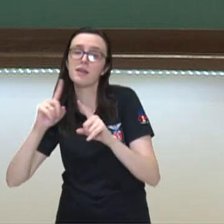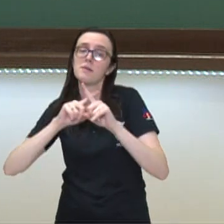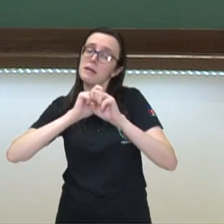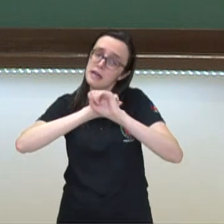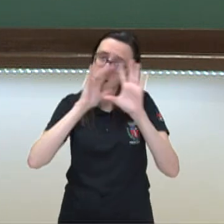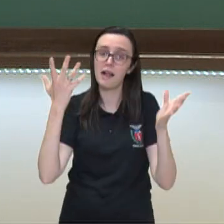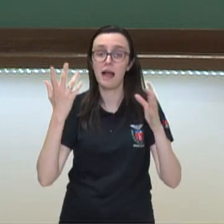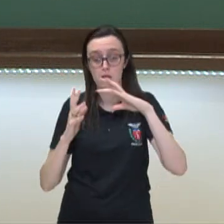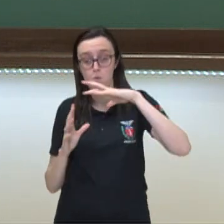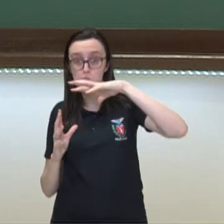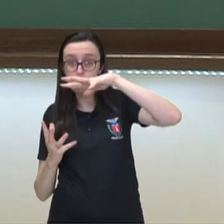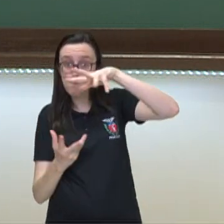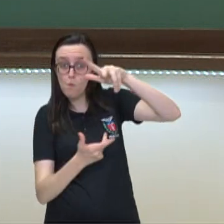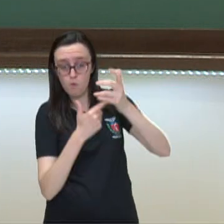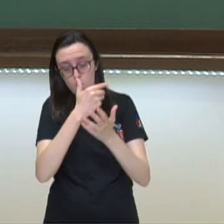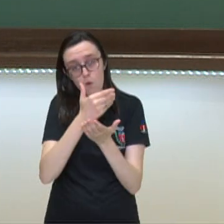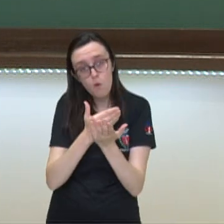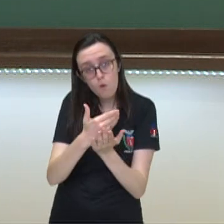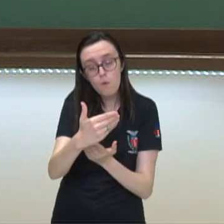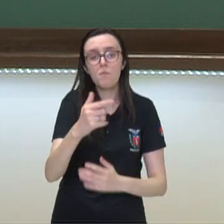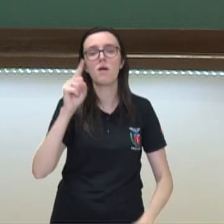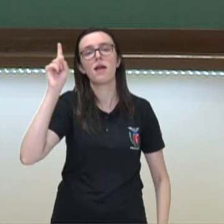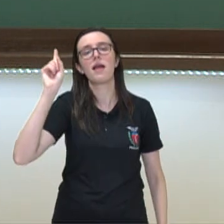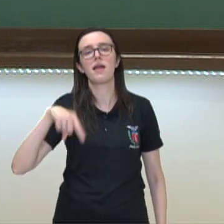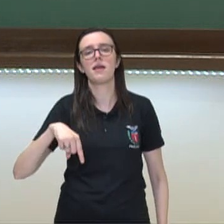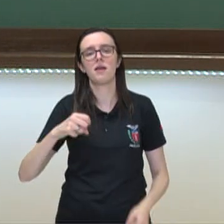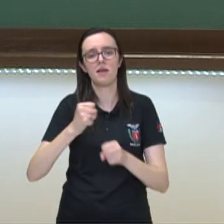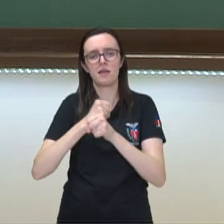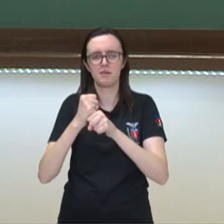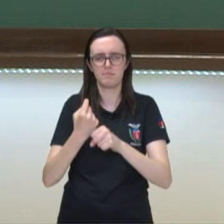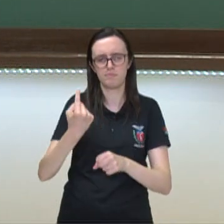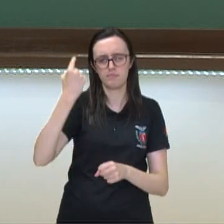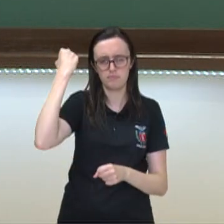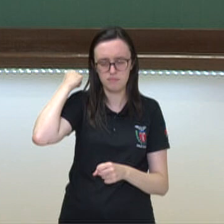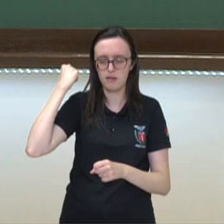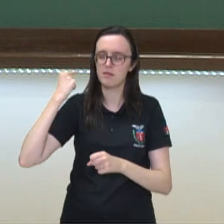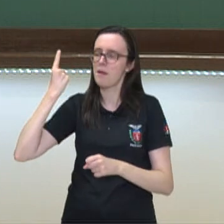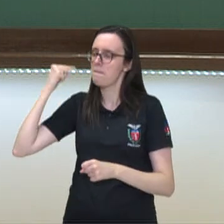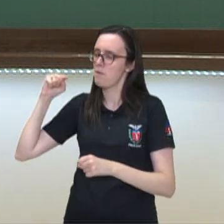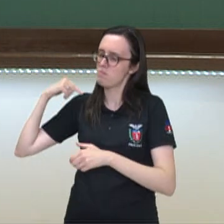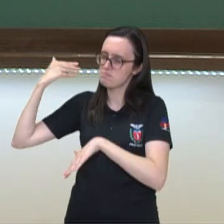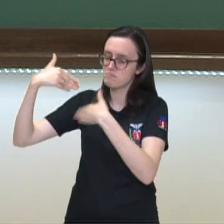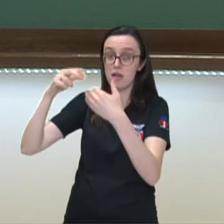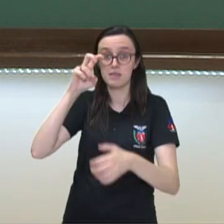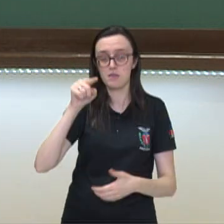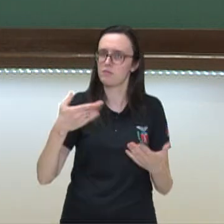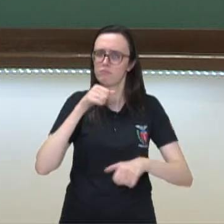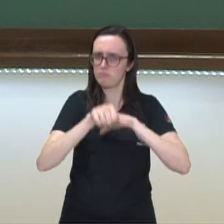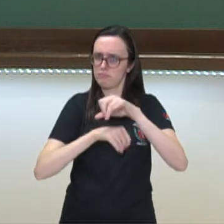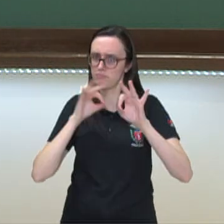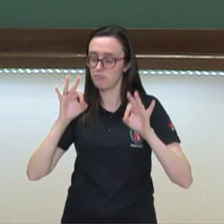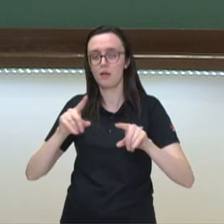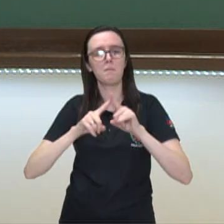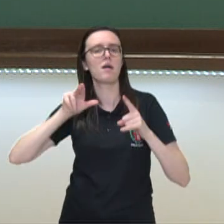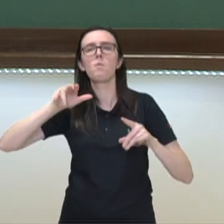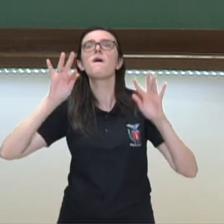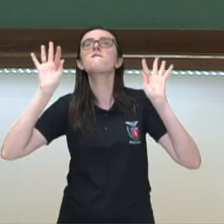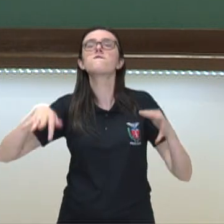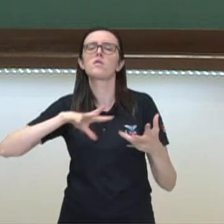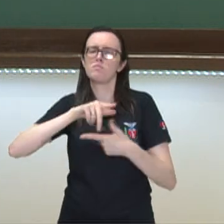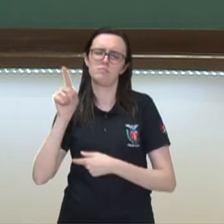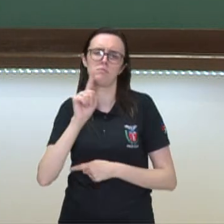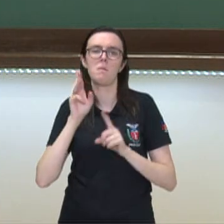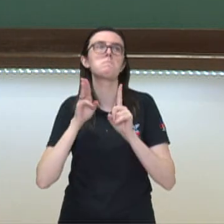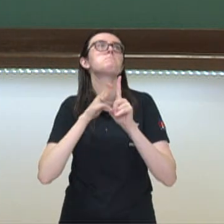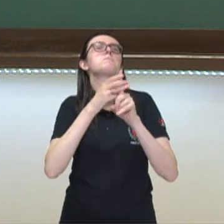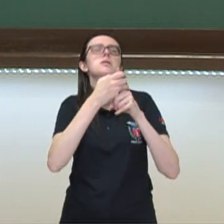que o mundo que começou lá no ano 1000 e chegou no 5.000 não é mais o mesmo, ele mudou. Mas não era o fim do mundo. O mistério